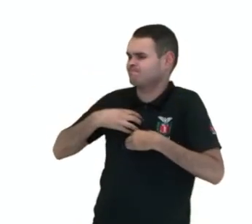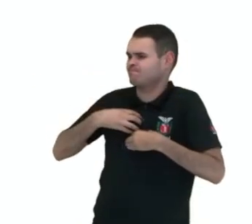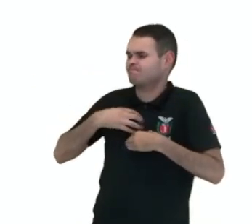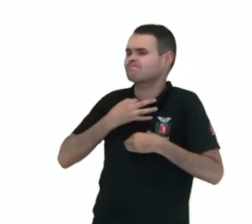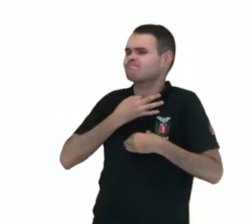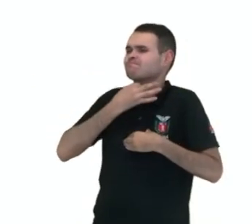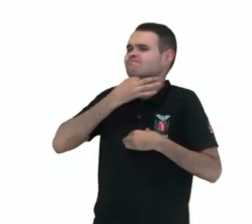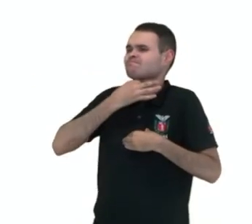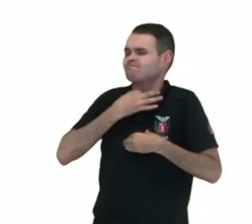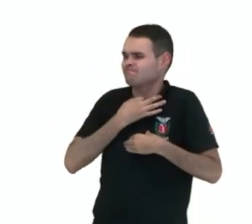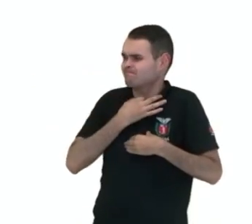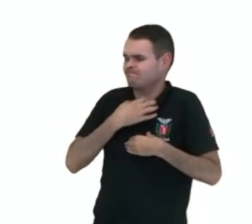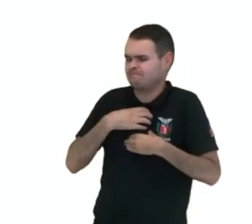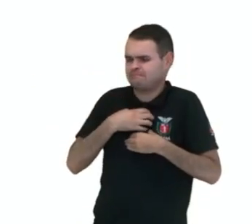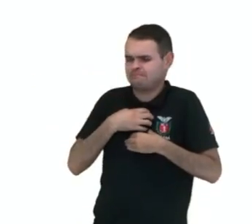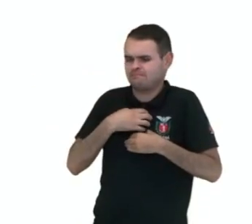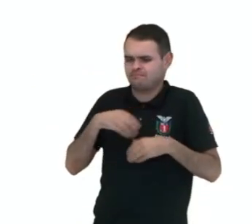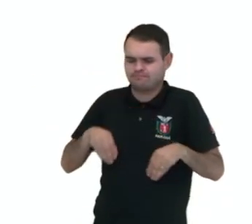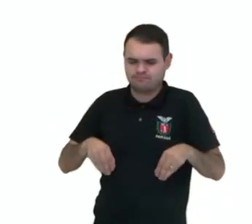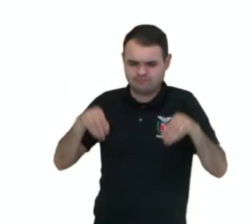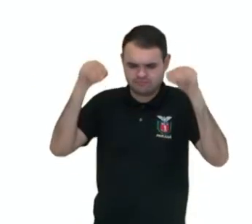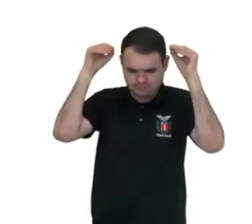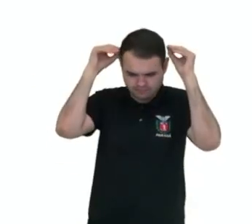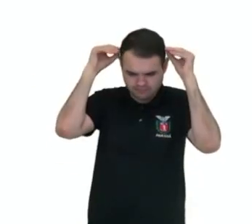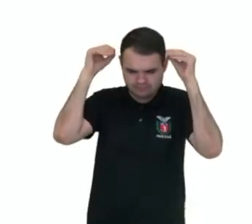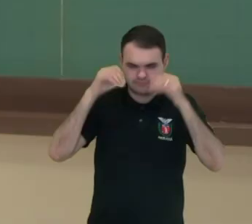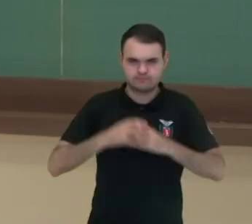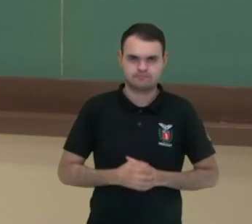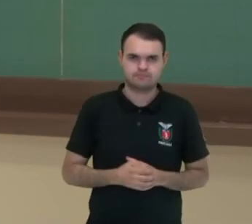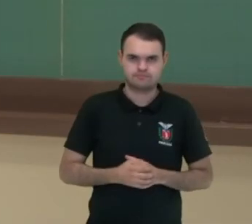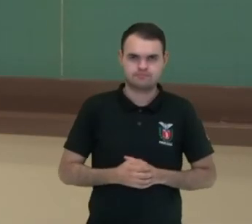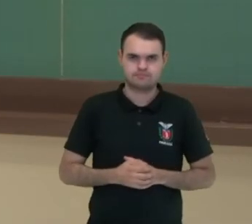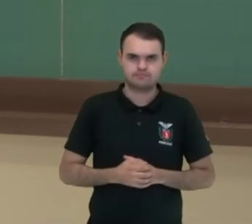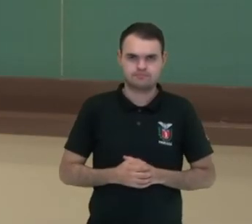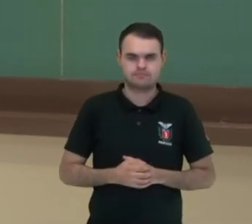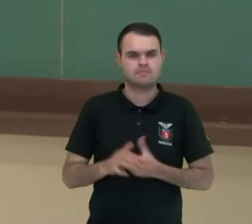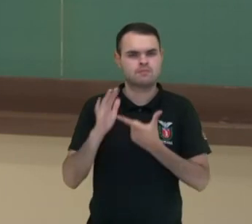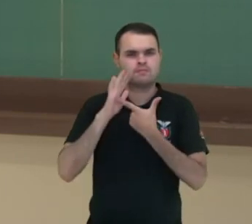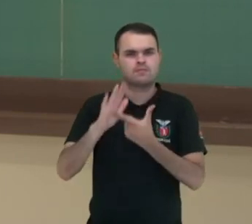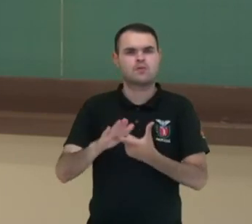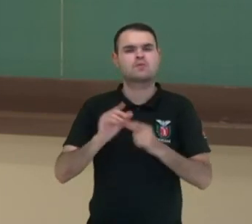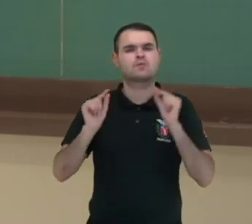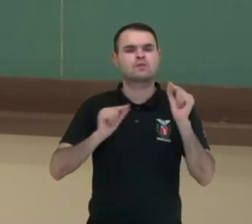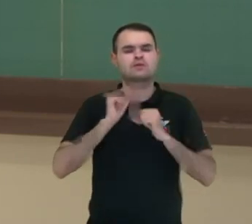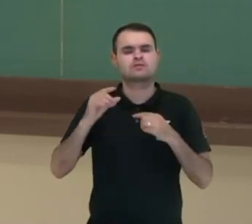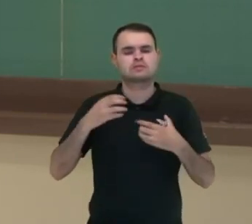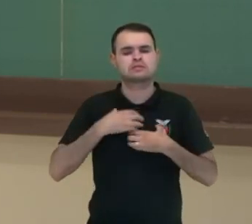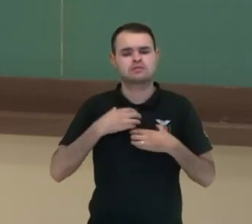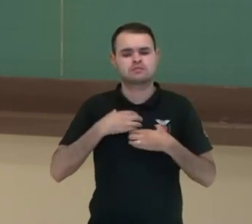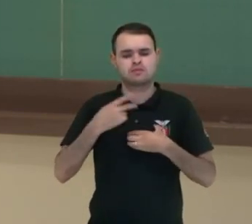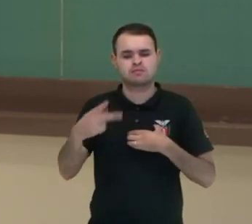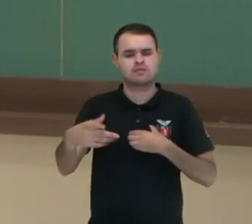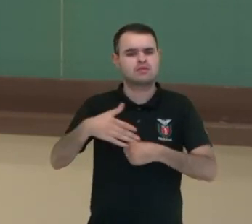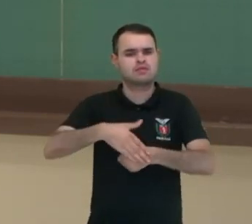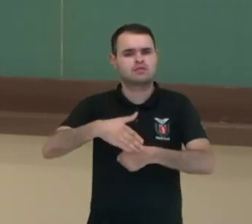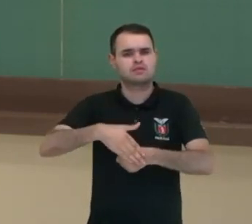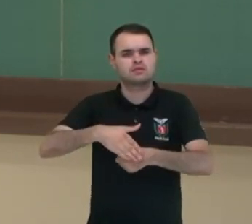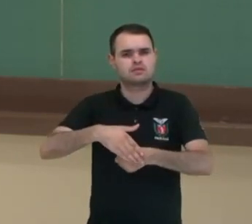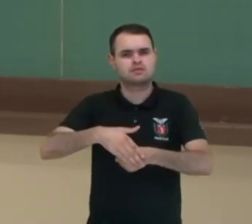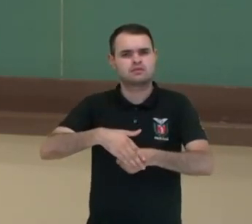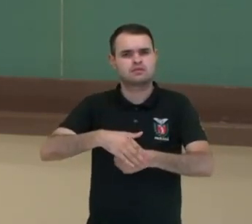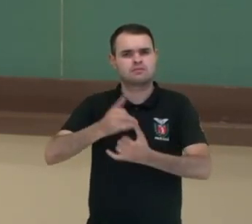na garganta e cobria a cabeça com um cobertor. Então demonstra assim os sentimentos, né? Então demonstrou